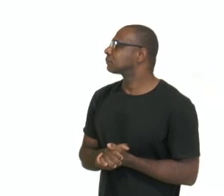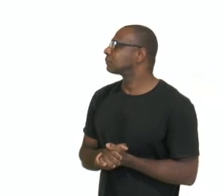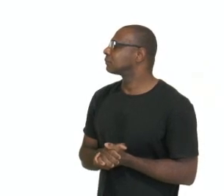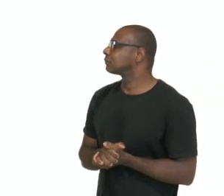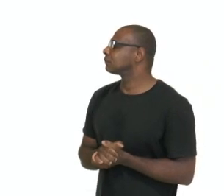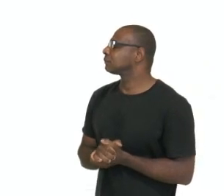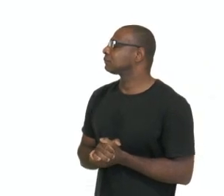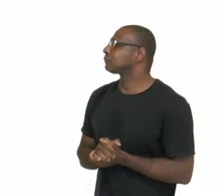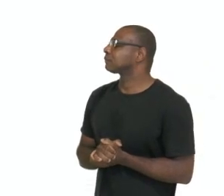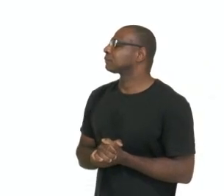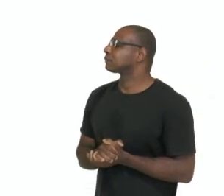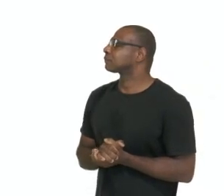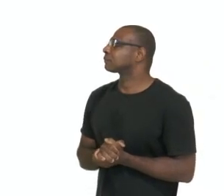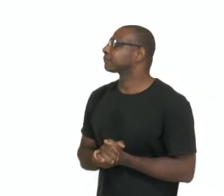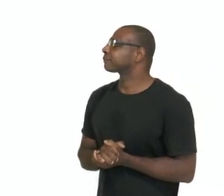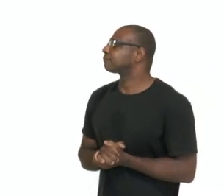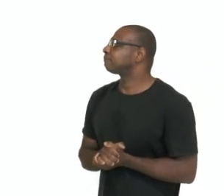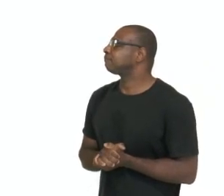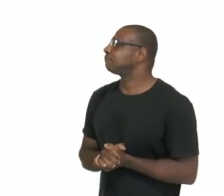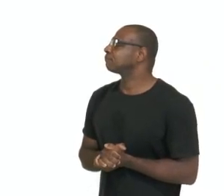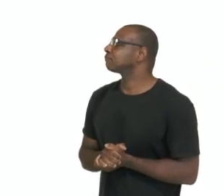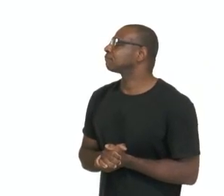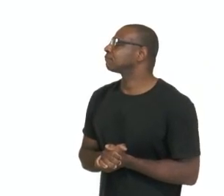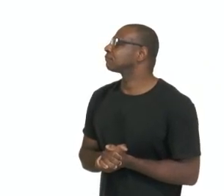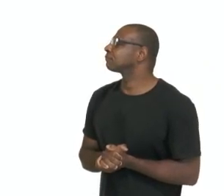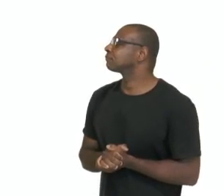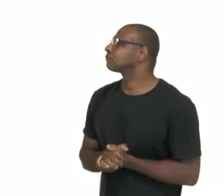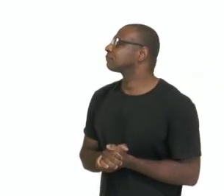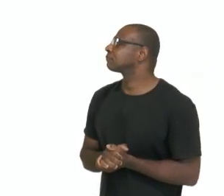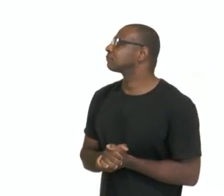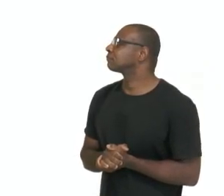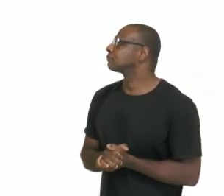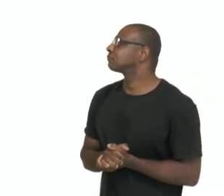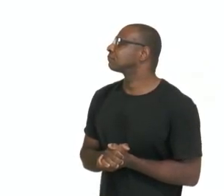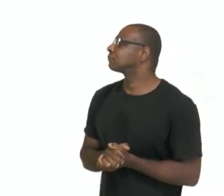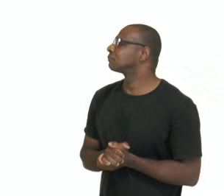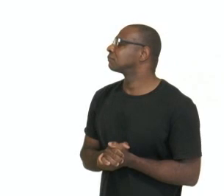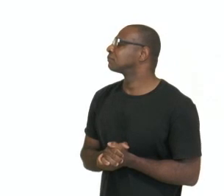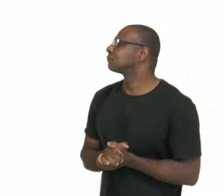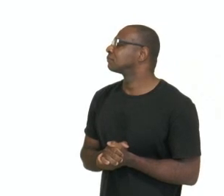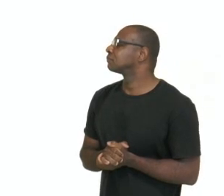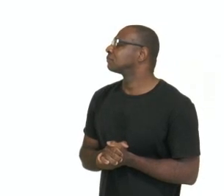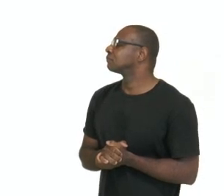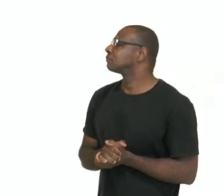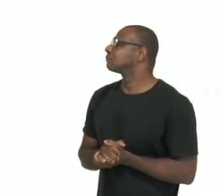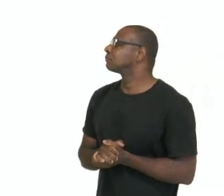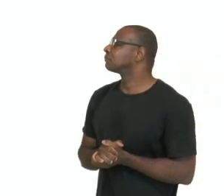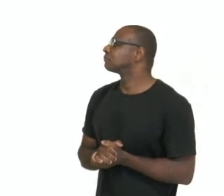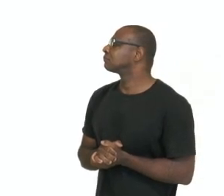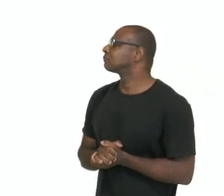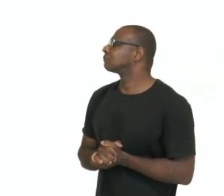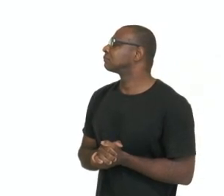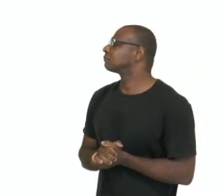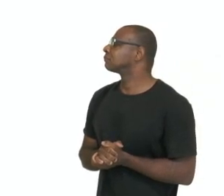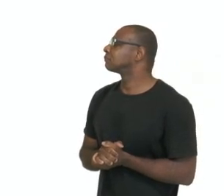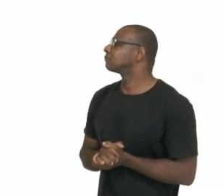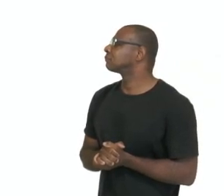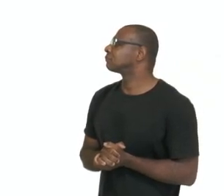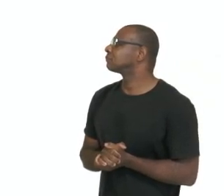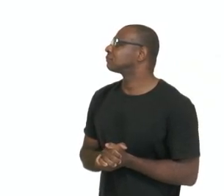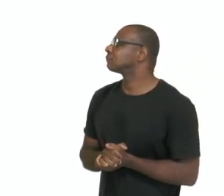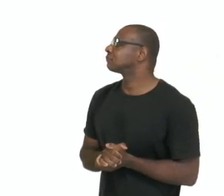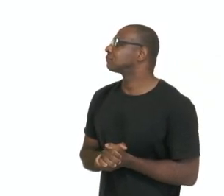achava cada vez mais estranho o fato de não estar entendendo, até que essa mãe boa